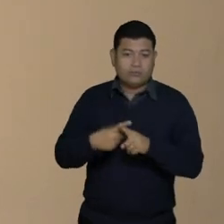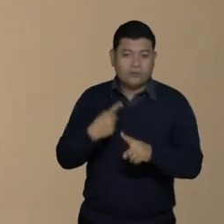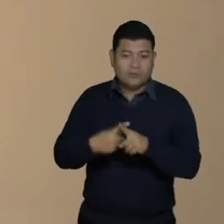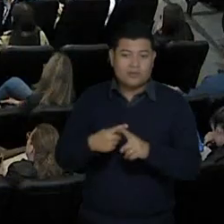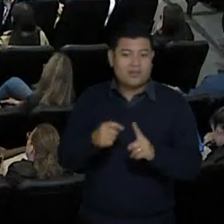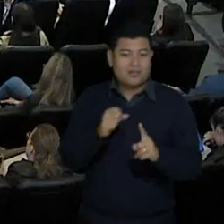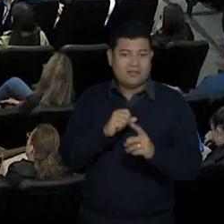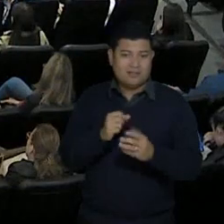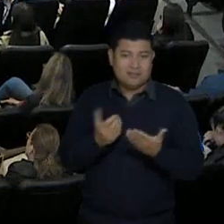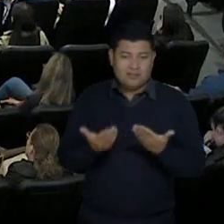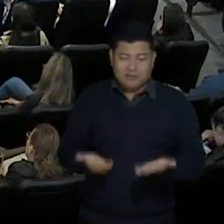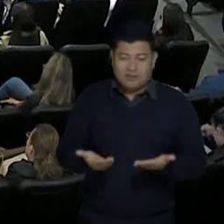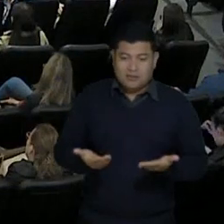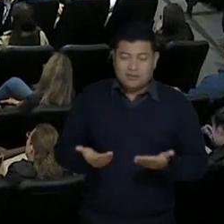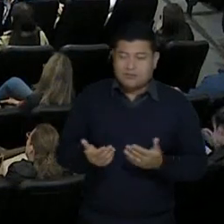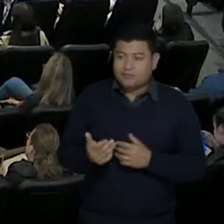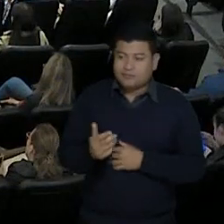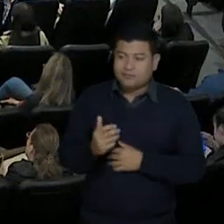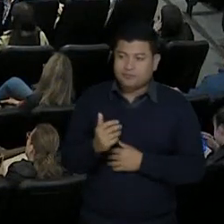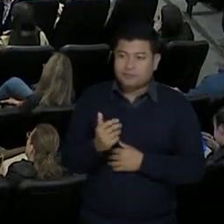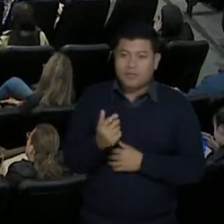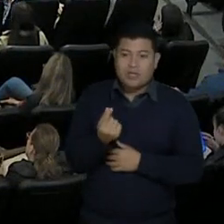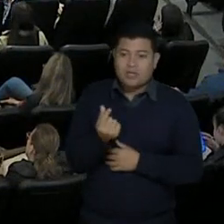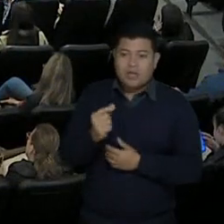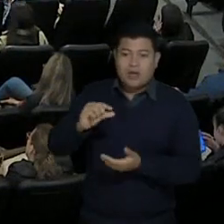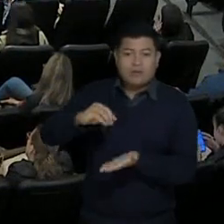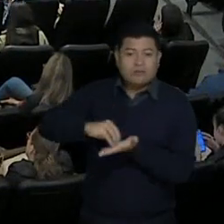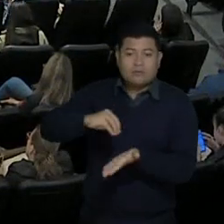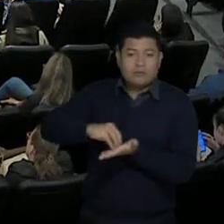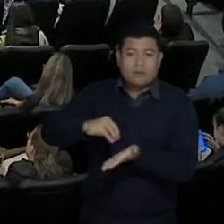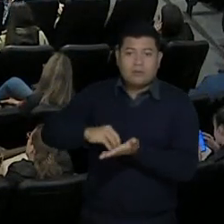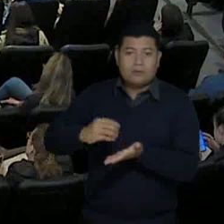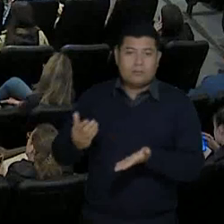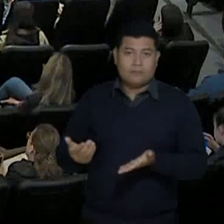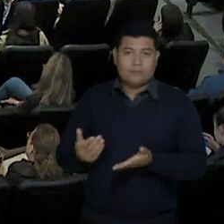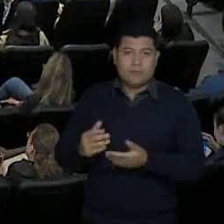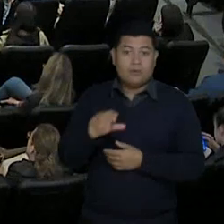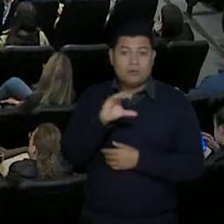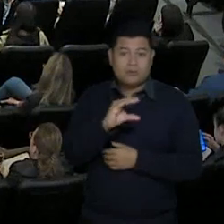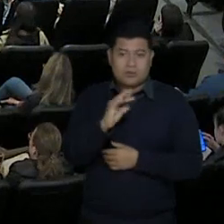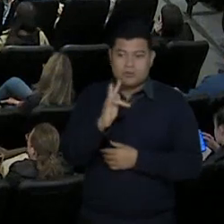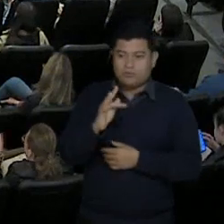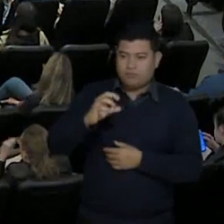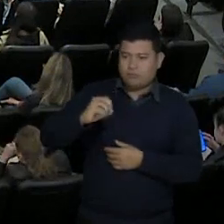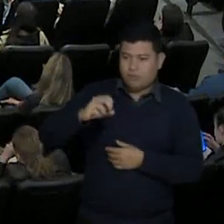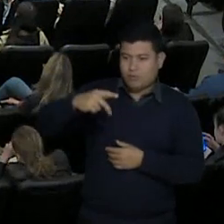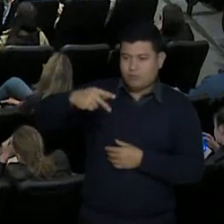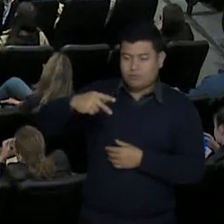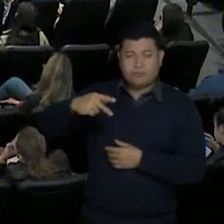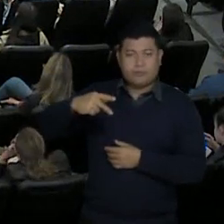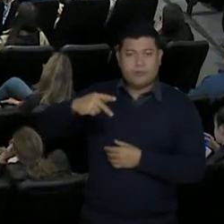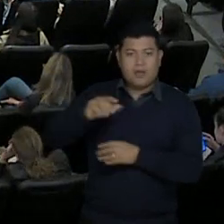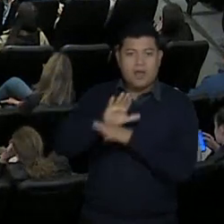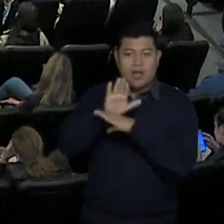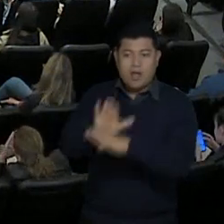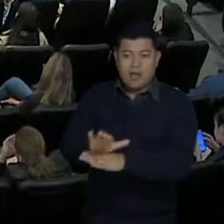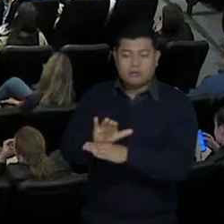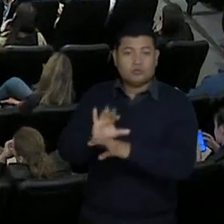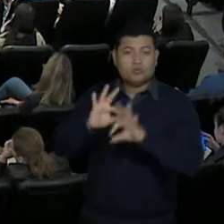serviço cefop faz todo esse trabalho de intervenção psicológico